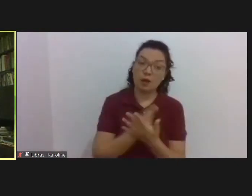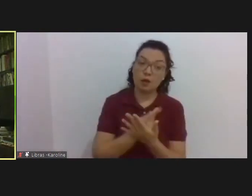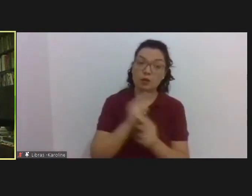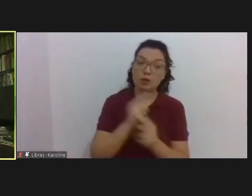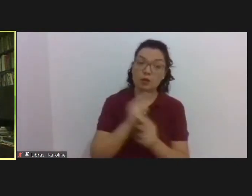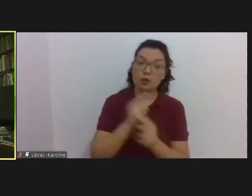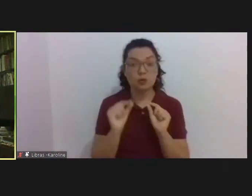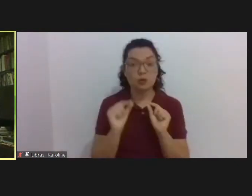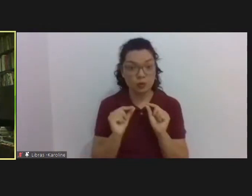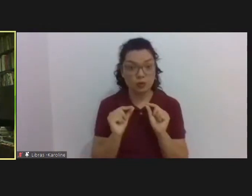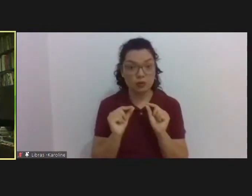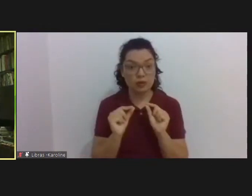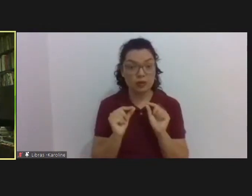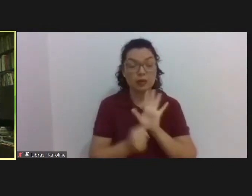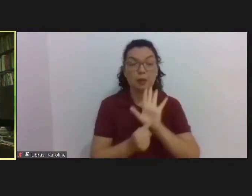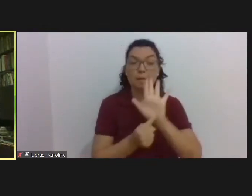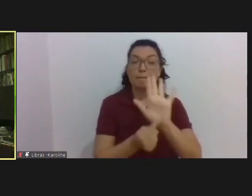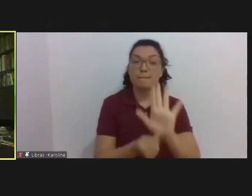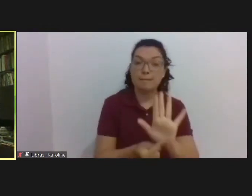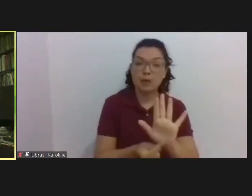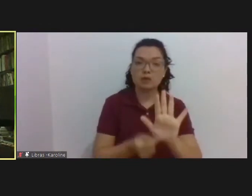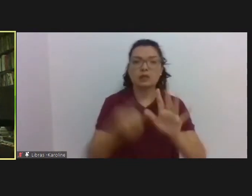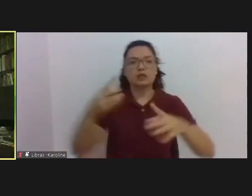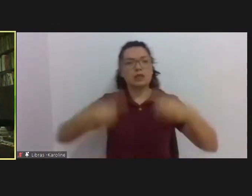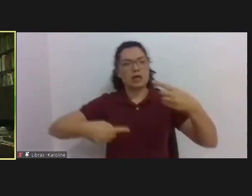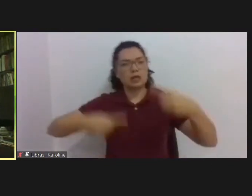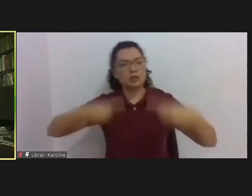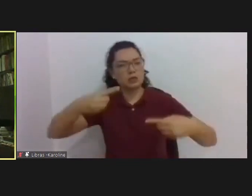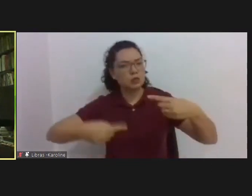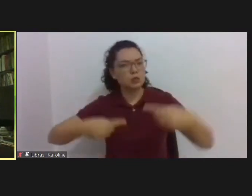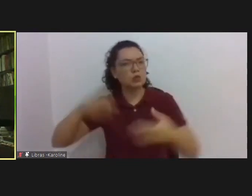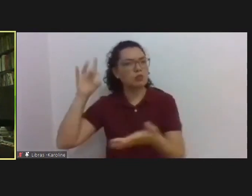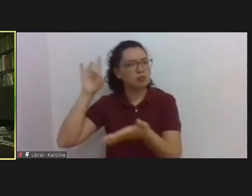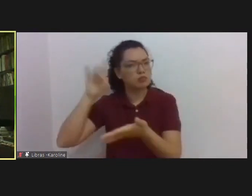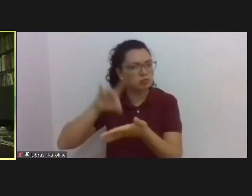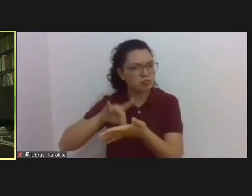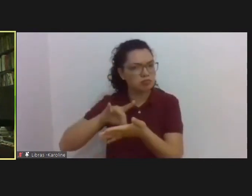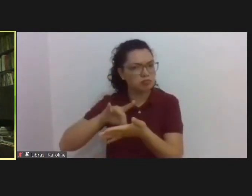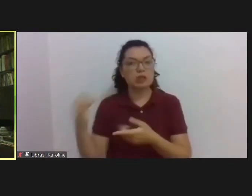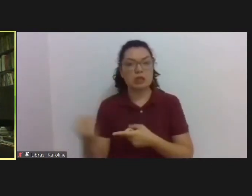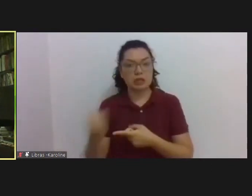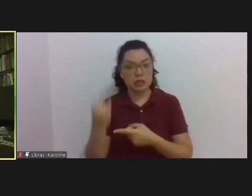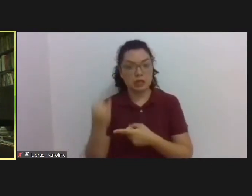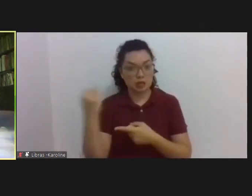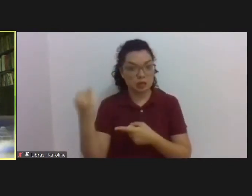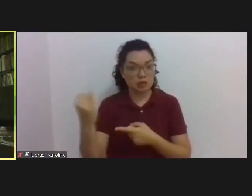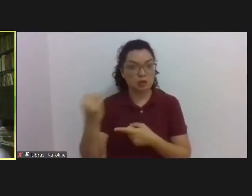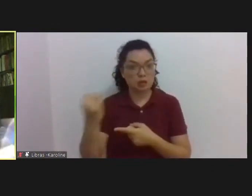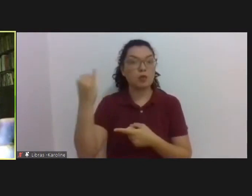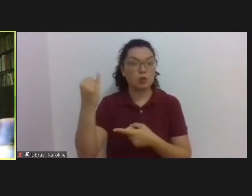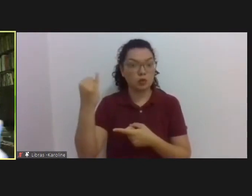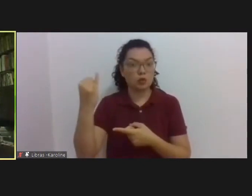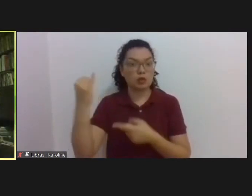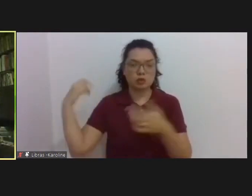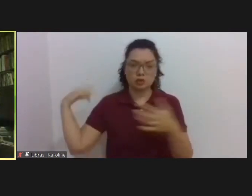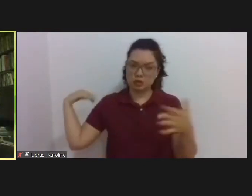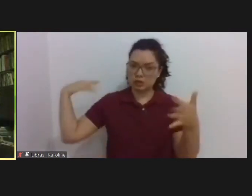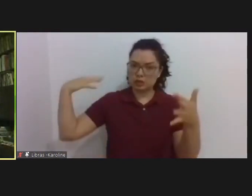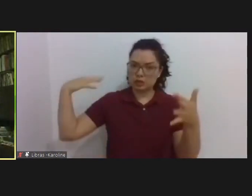nossas discussões de uma maneira tão significativa ao longo de todo o evento, independente de